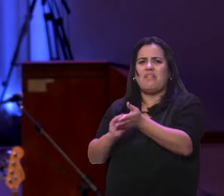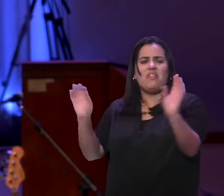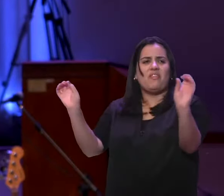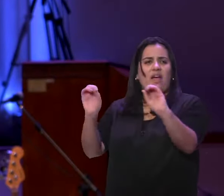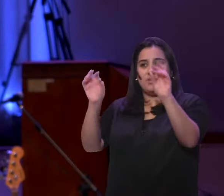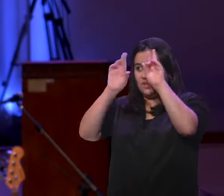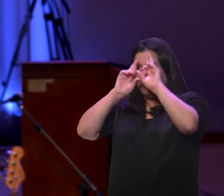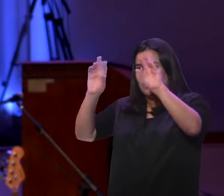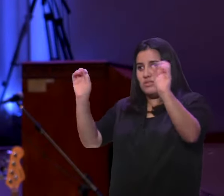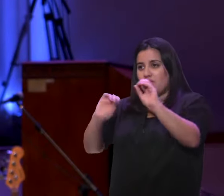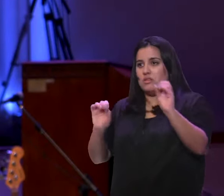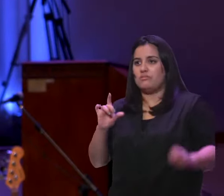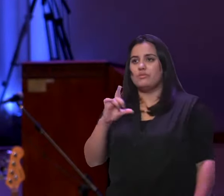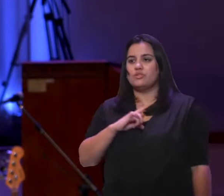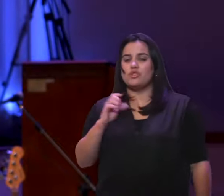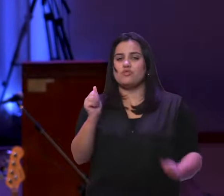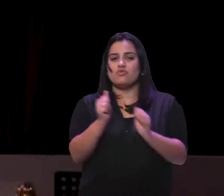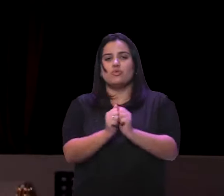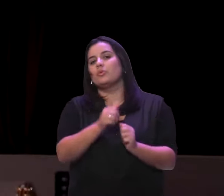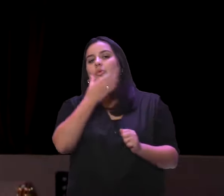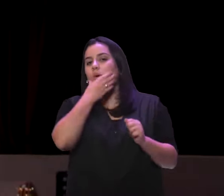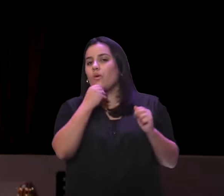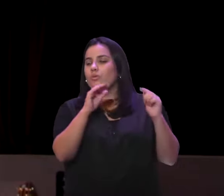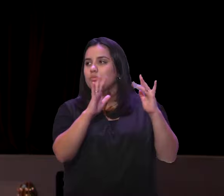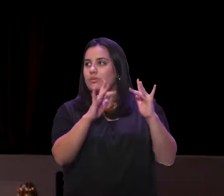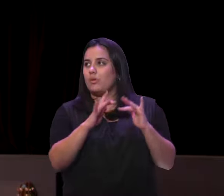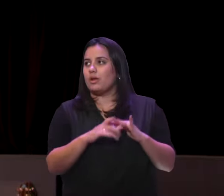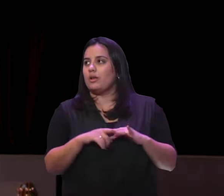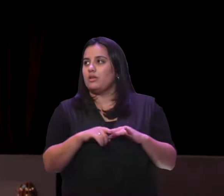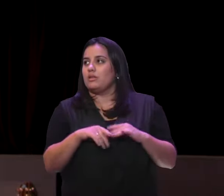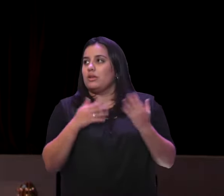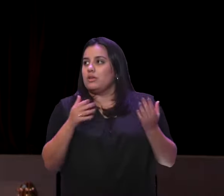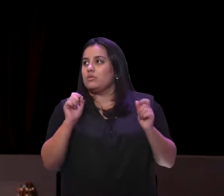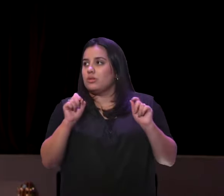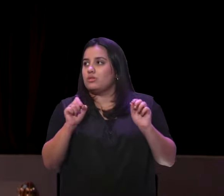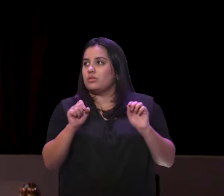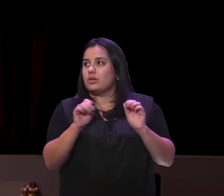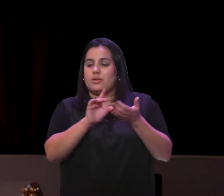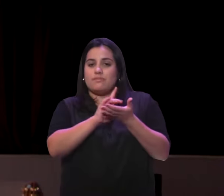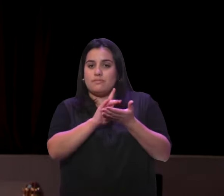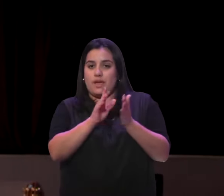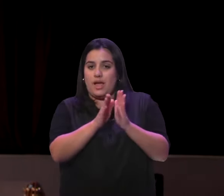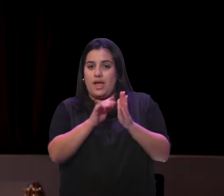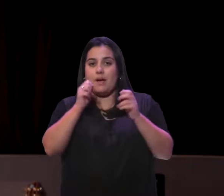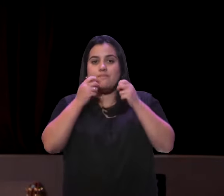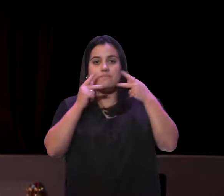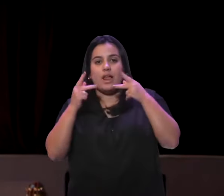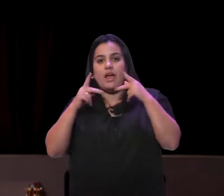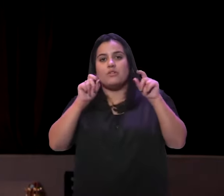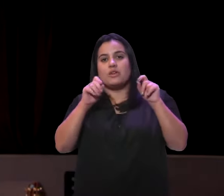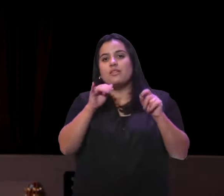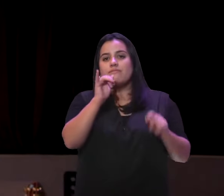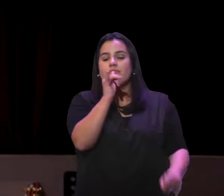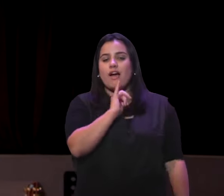ela vinha com o namorado dela, e durante a palavra ela ficava com o namorado dela aí pelos cantos da